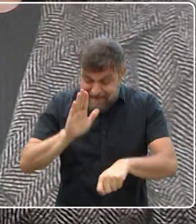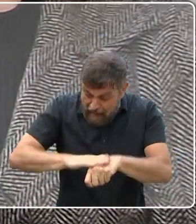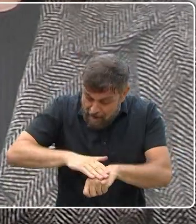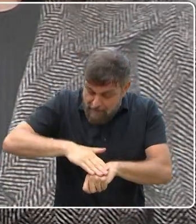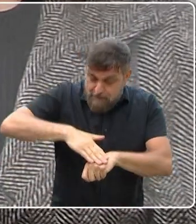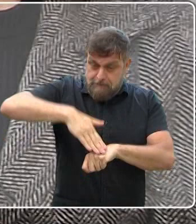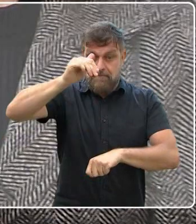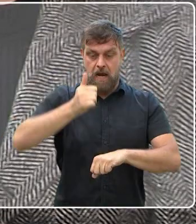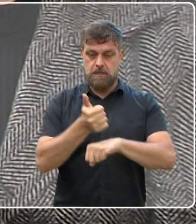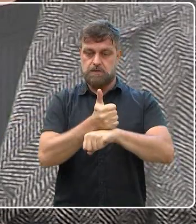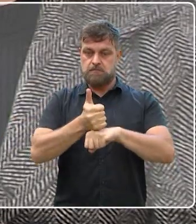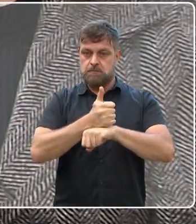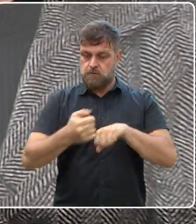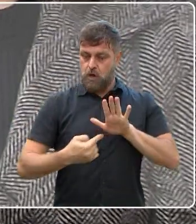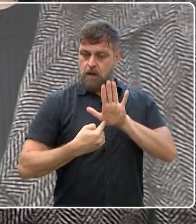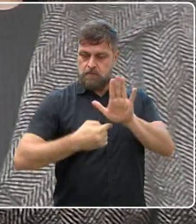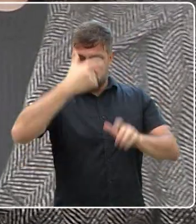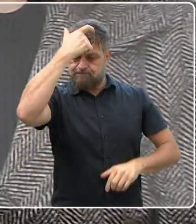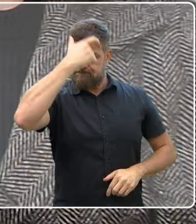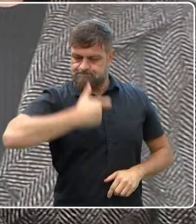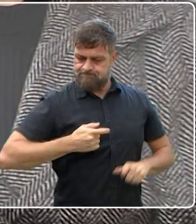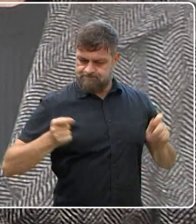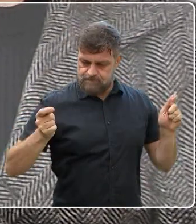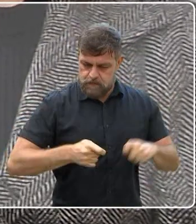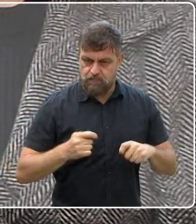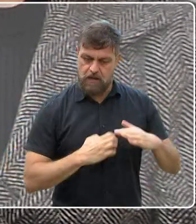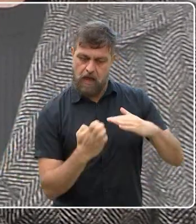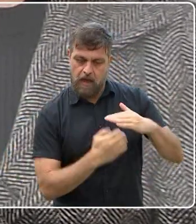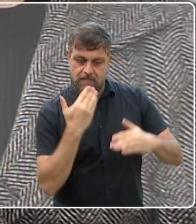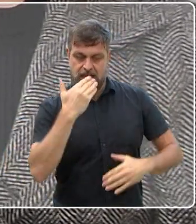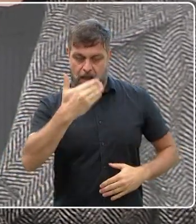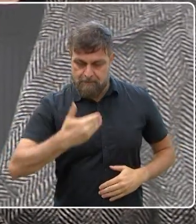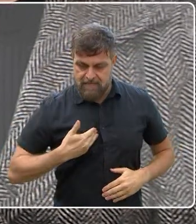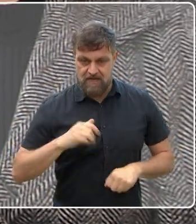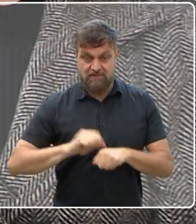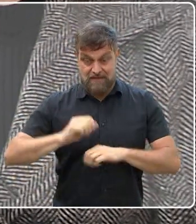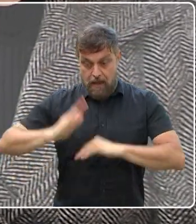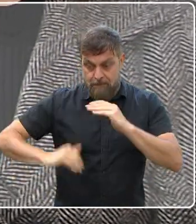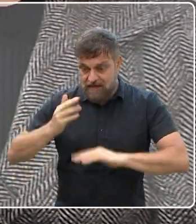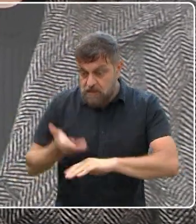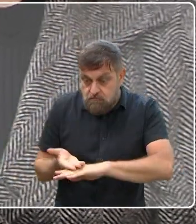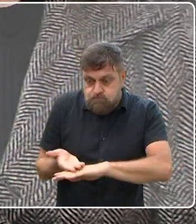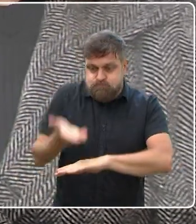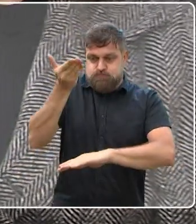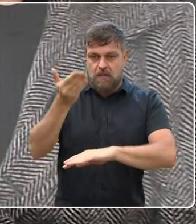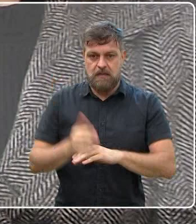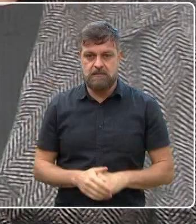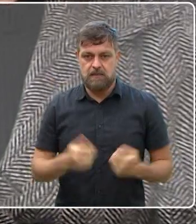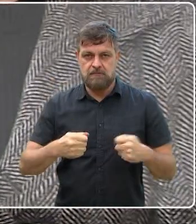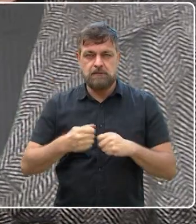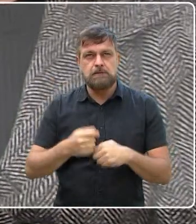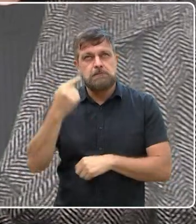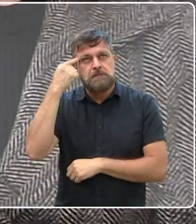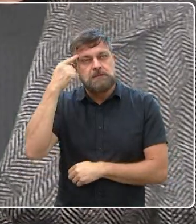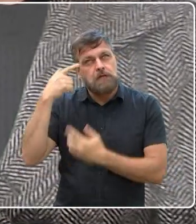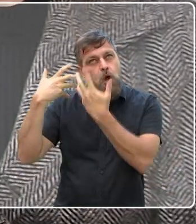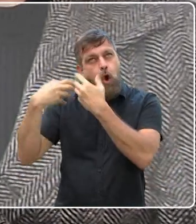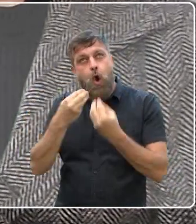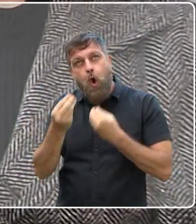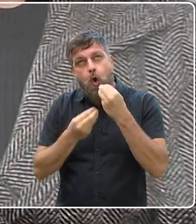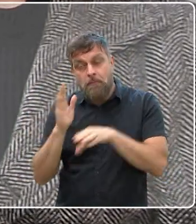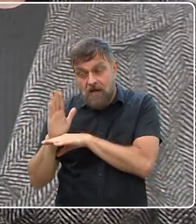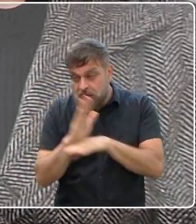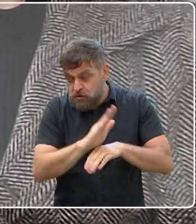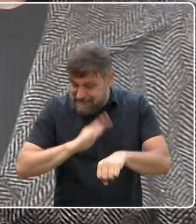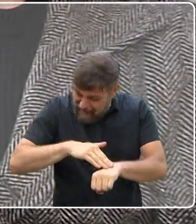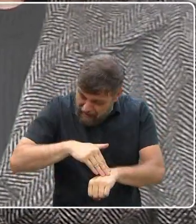aquele algo a mais, mais do que de repente a empresa está pedindo. Acho que é o olhar além daquilo que faz